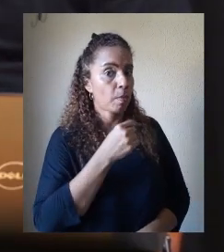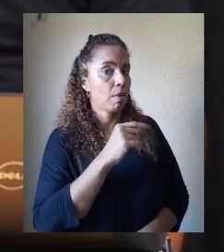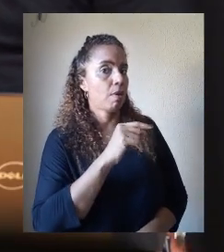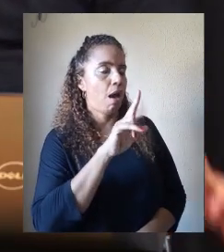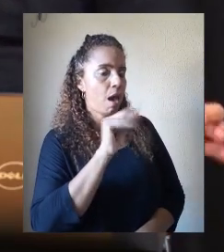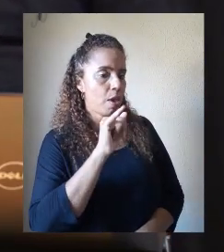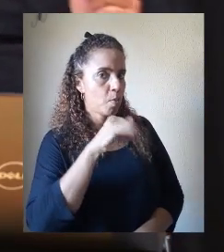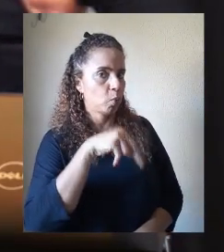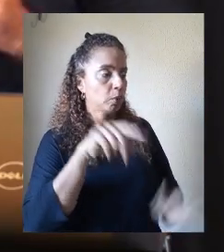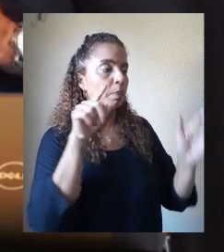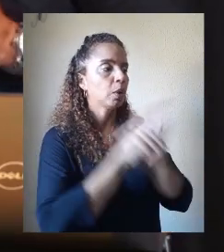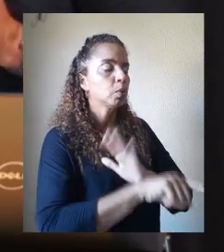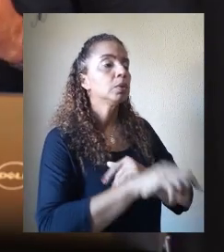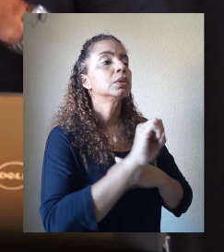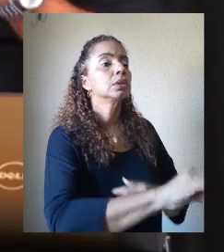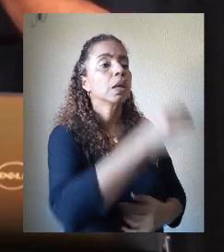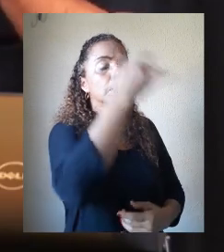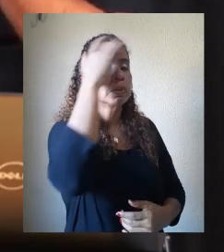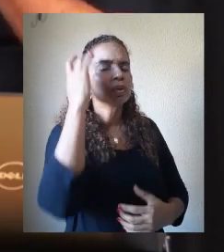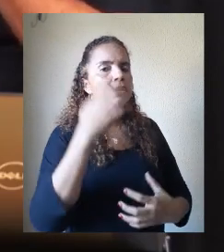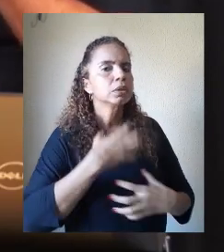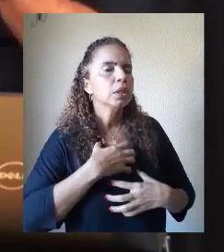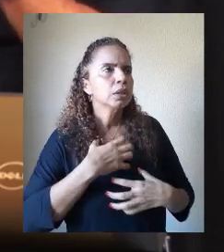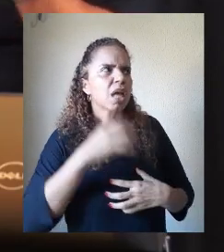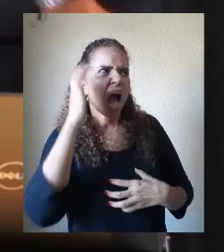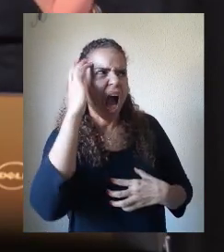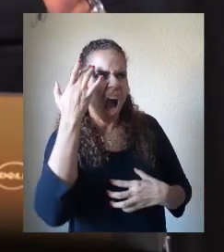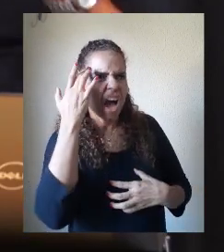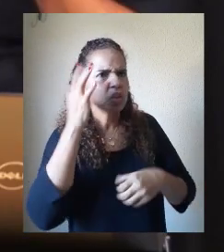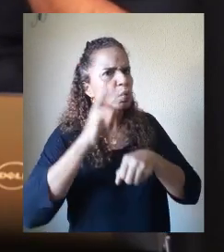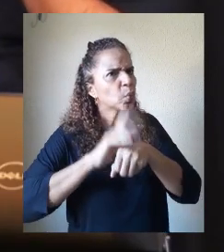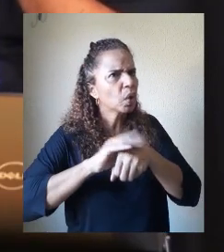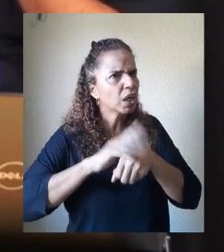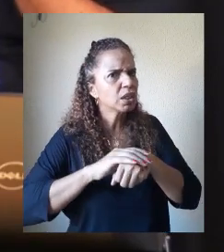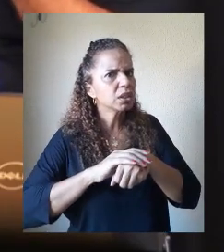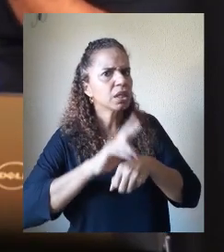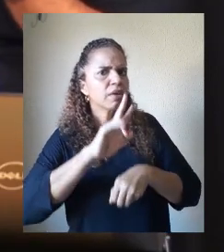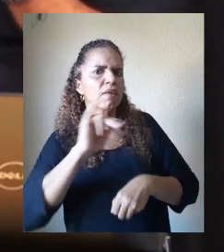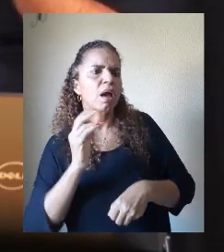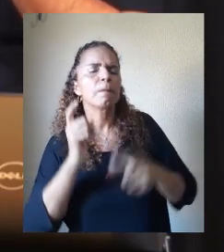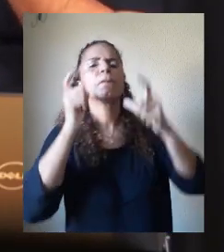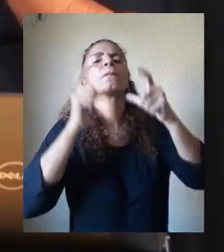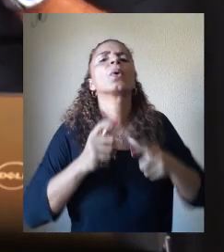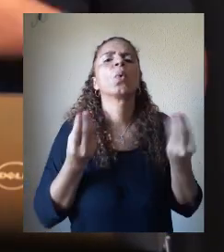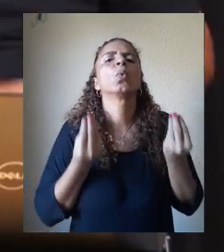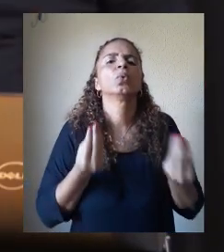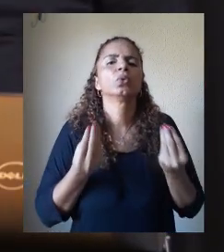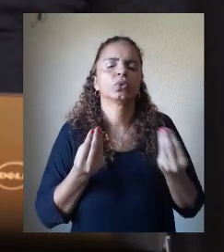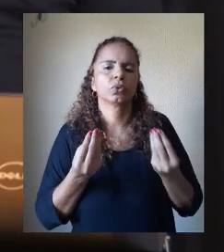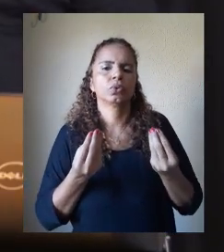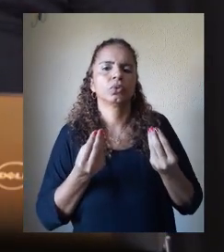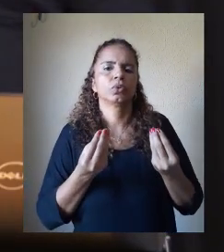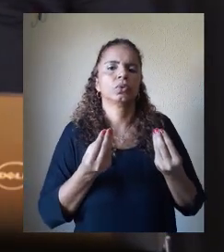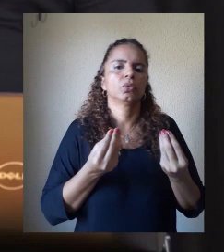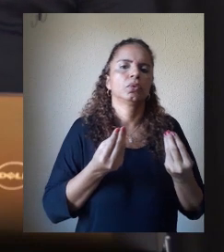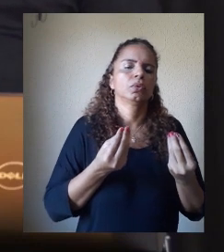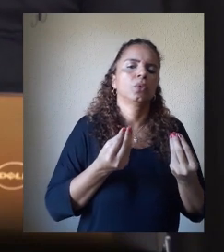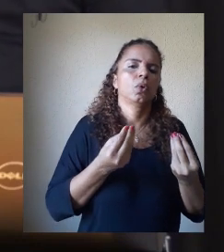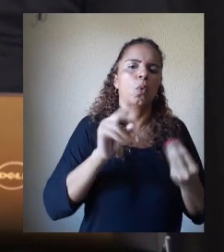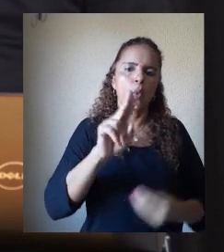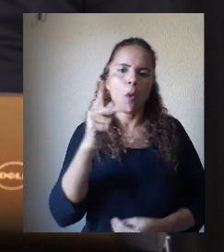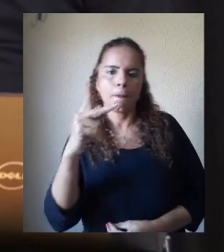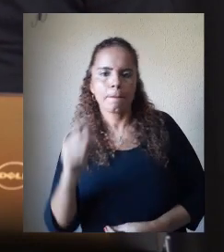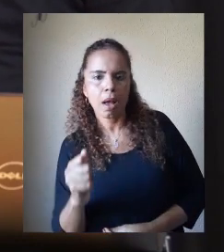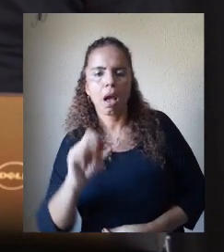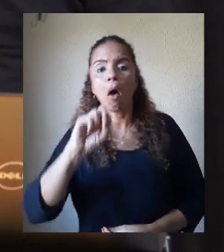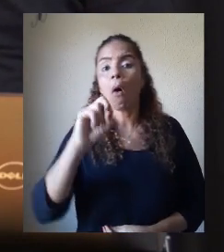pergunta se os casos suspeitos devem se dirigir a uma unidade básica de saúde ou logo para uma emergência hospitalar. Perfeito. Então, a gente tem que